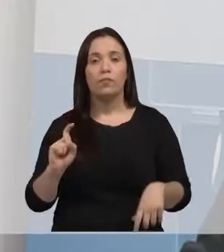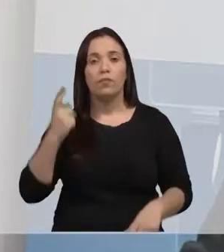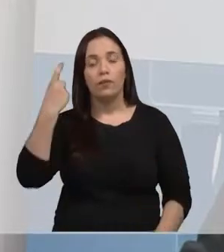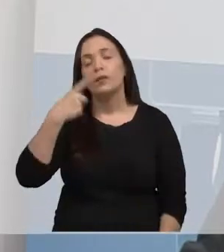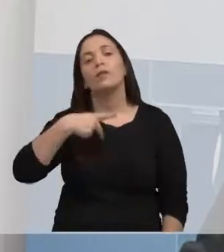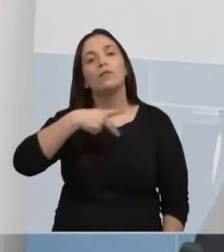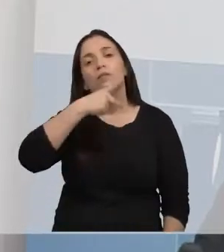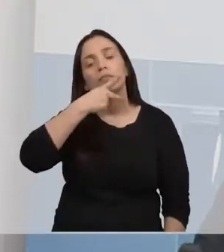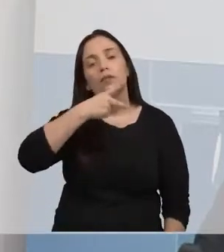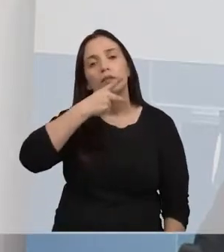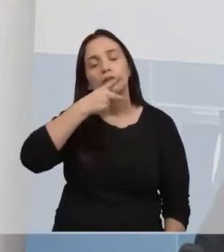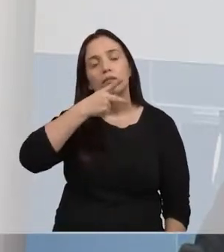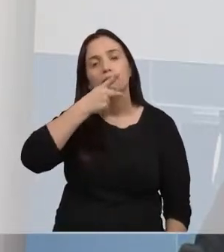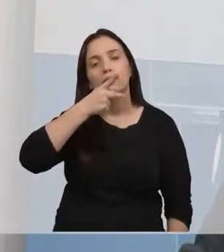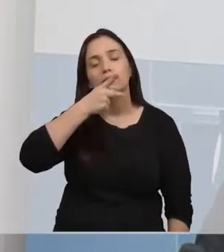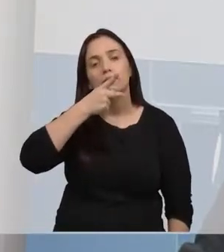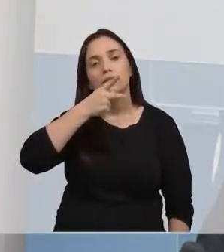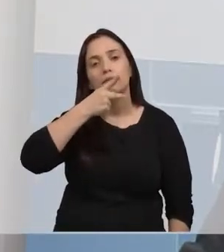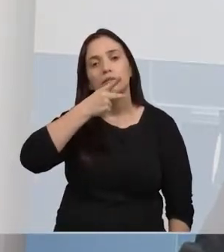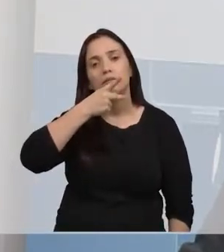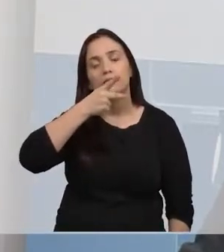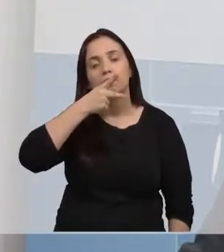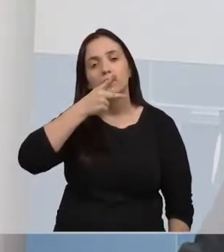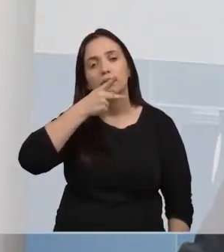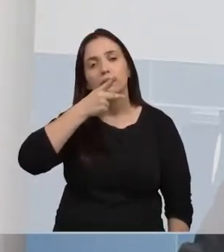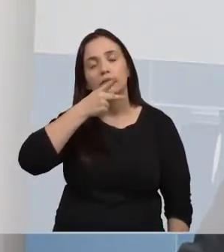do ex-partido